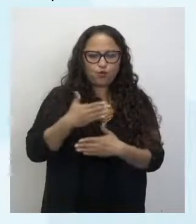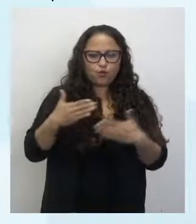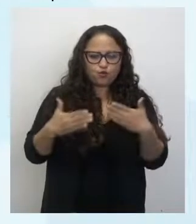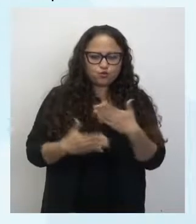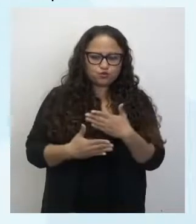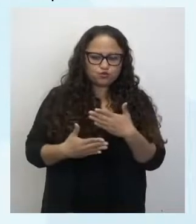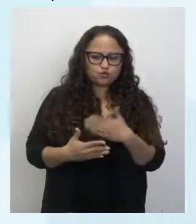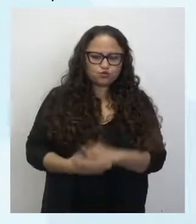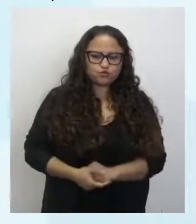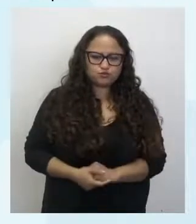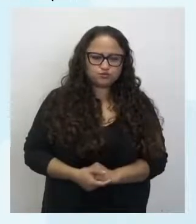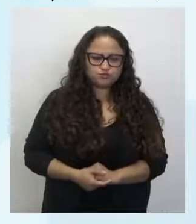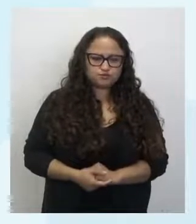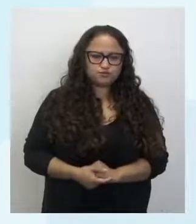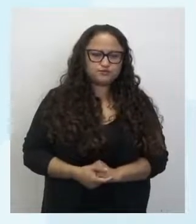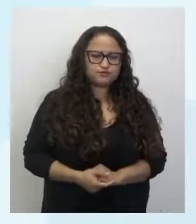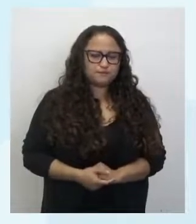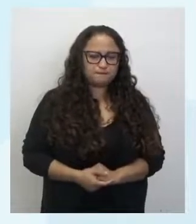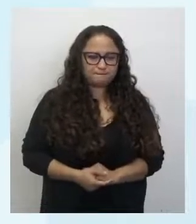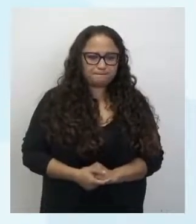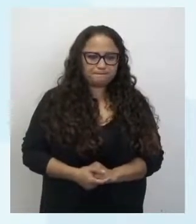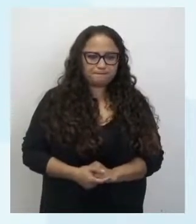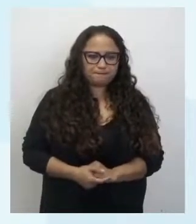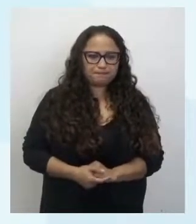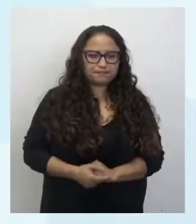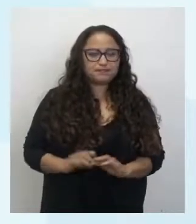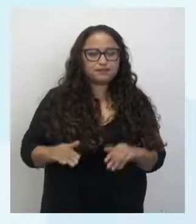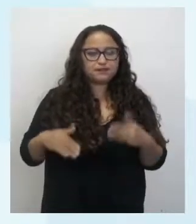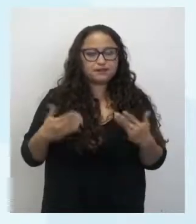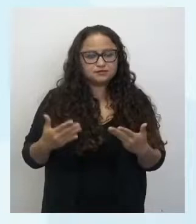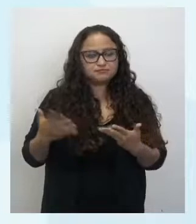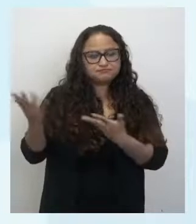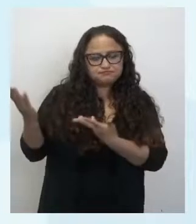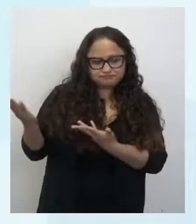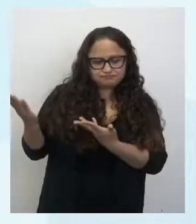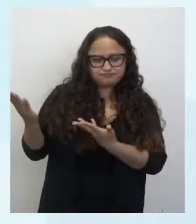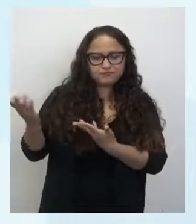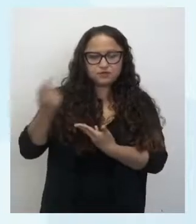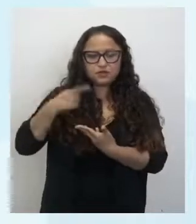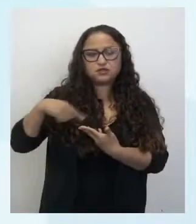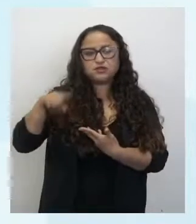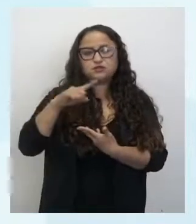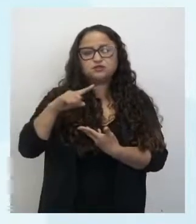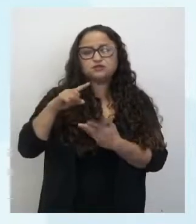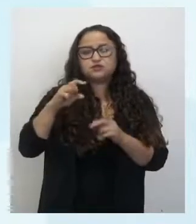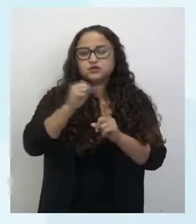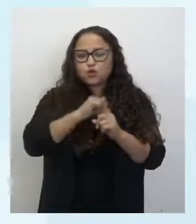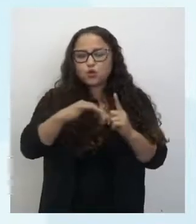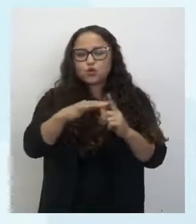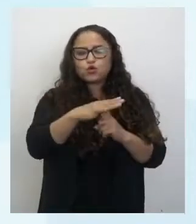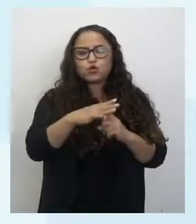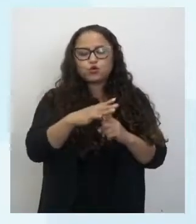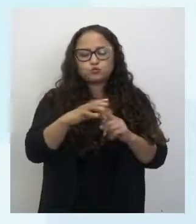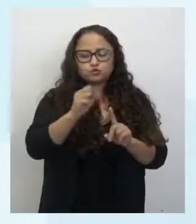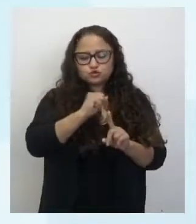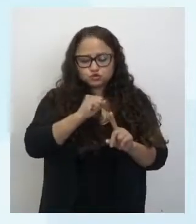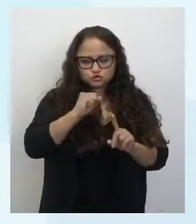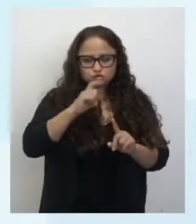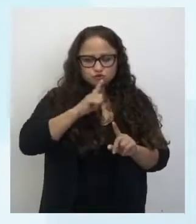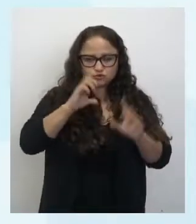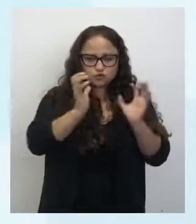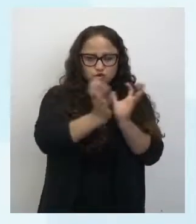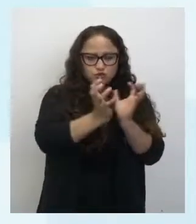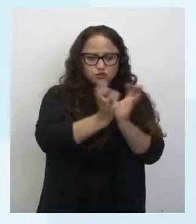todos nós pode passar mais um. Isso, esse aí mesmo, exato. Então, nós estamos vendo que estamos falando sobre grupos